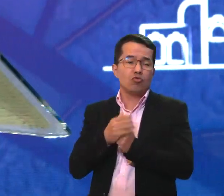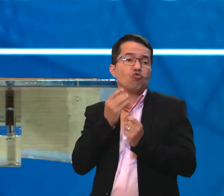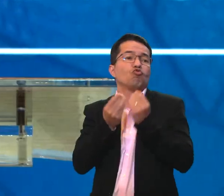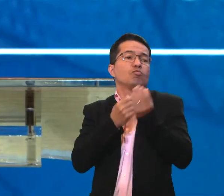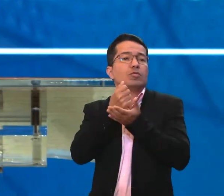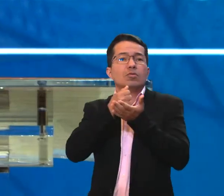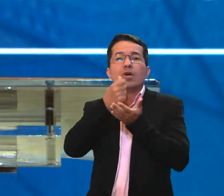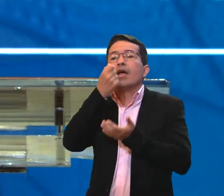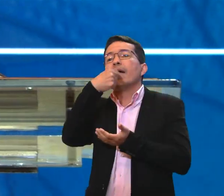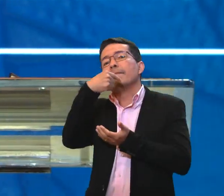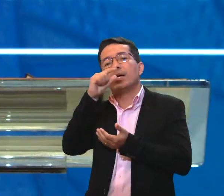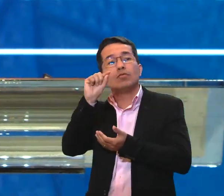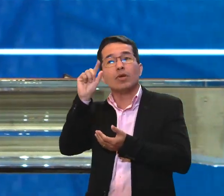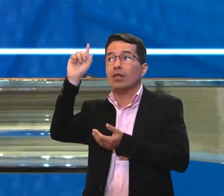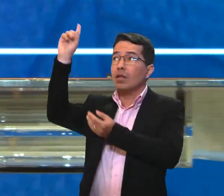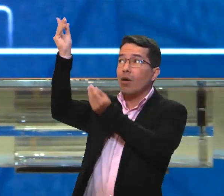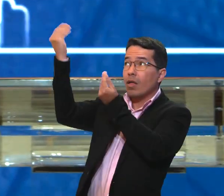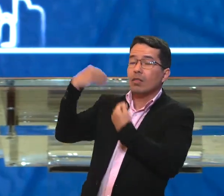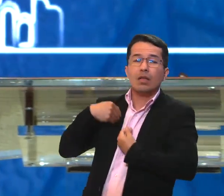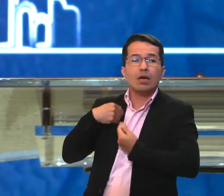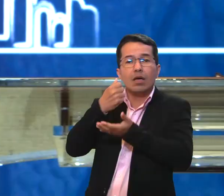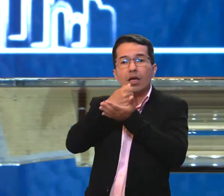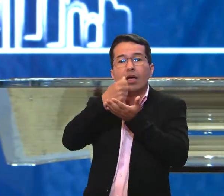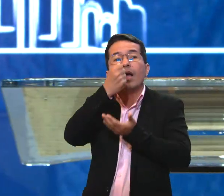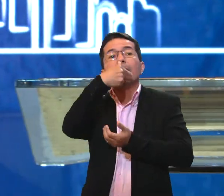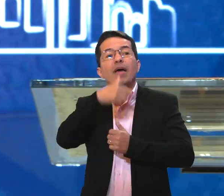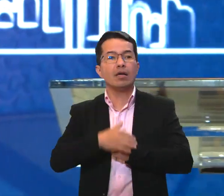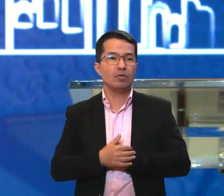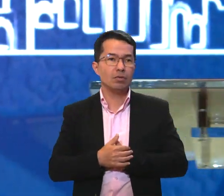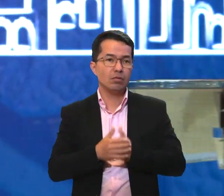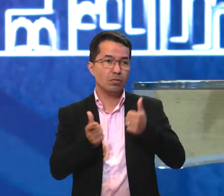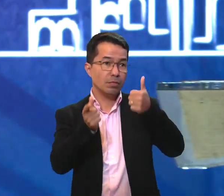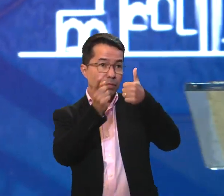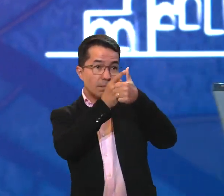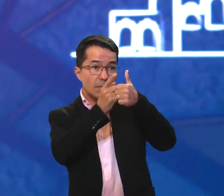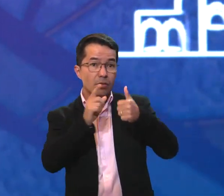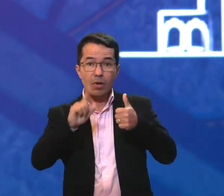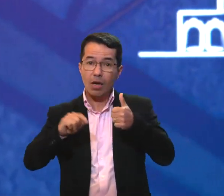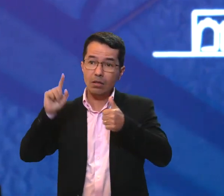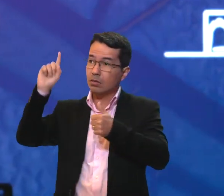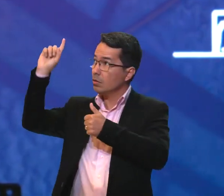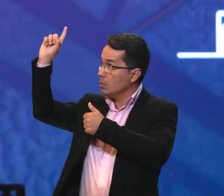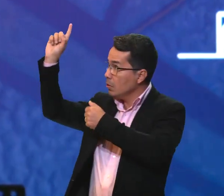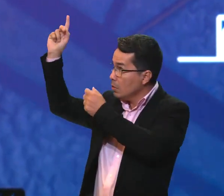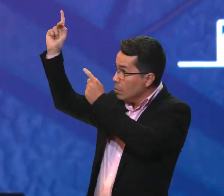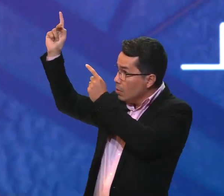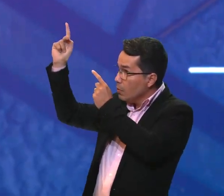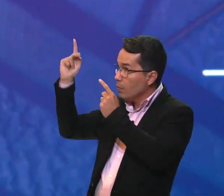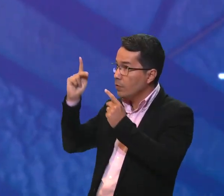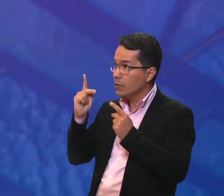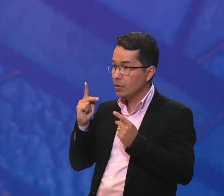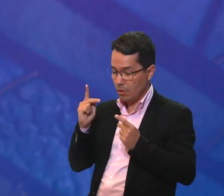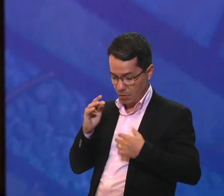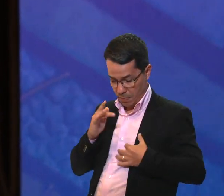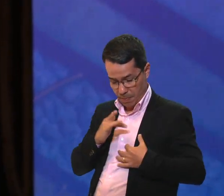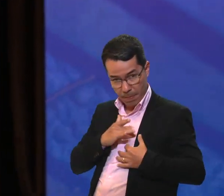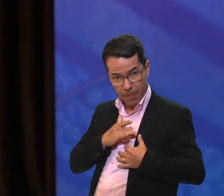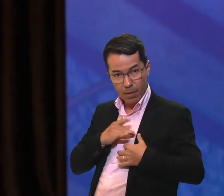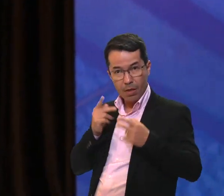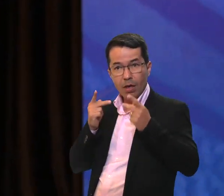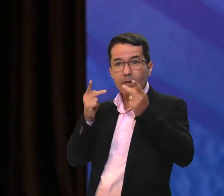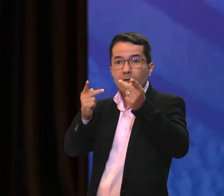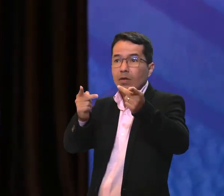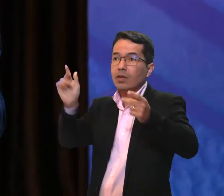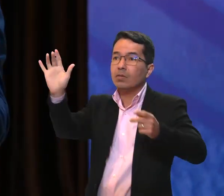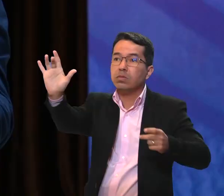lição, o primeiro remédio, compartilhei de manhã, a visita de Deus. E apareceu o Senhor a